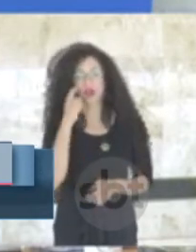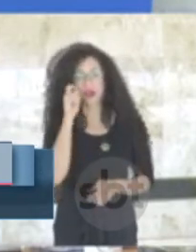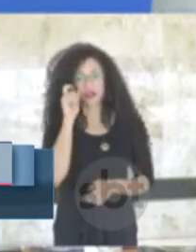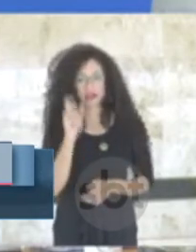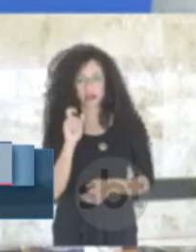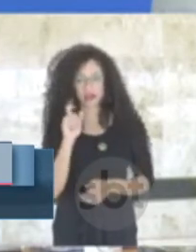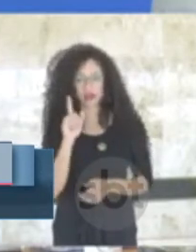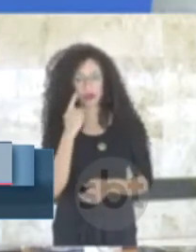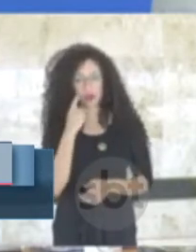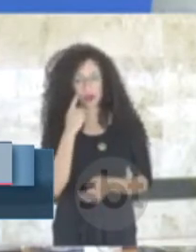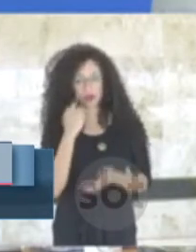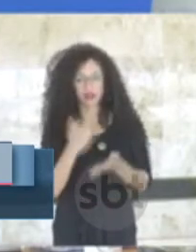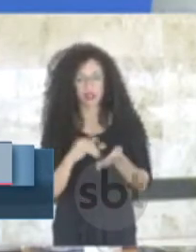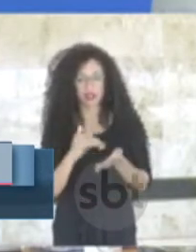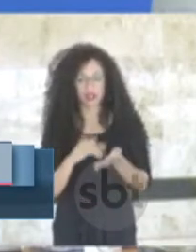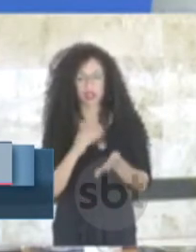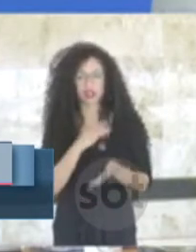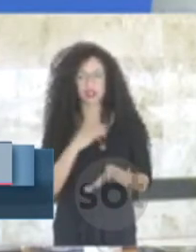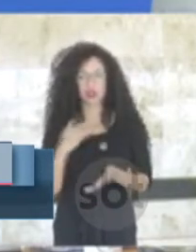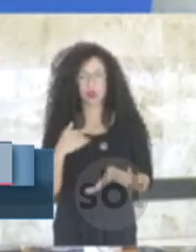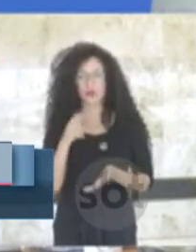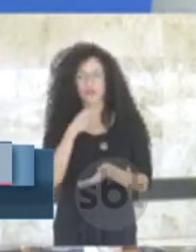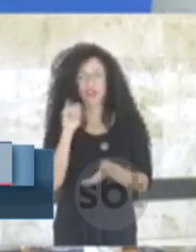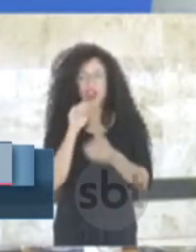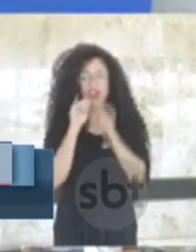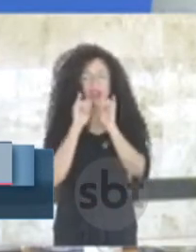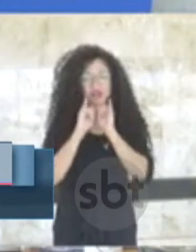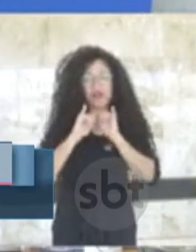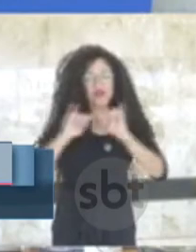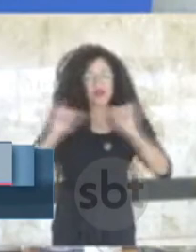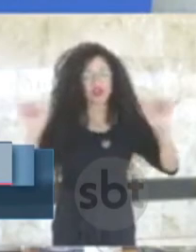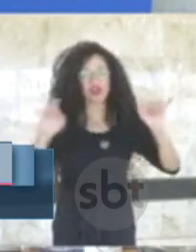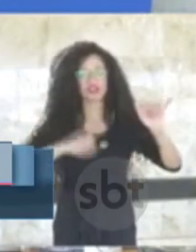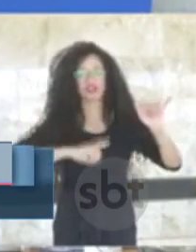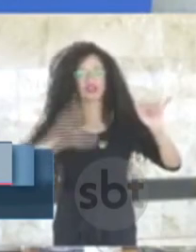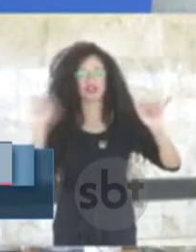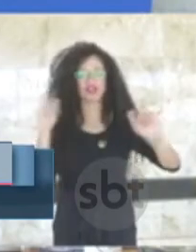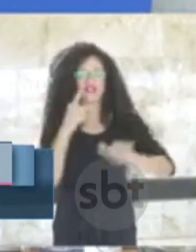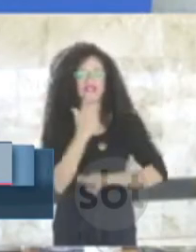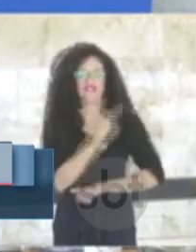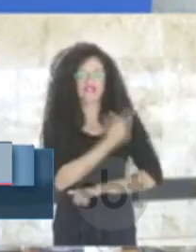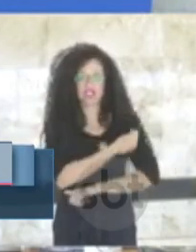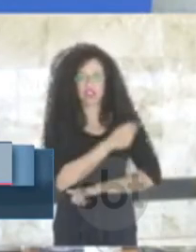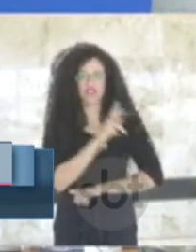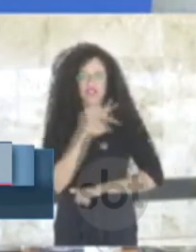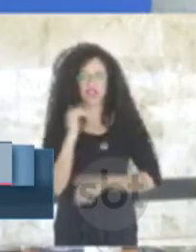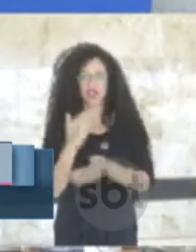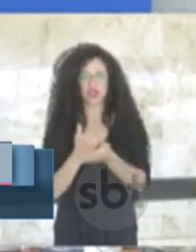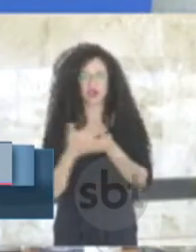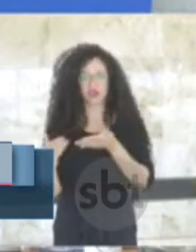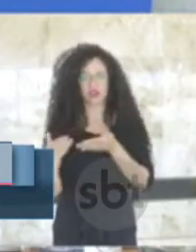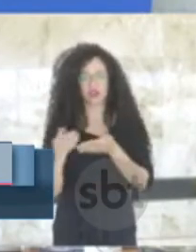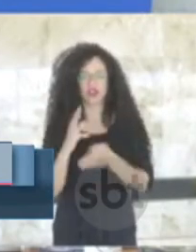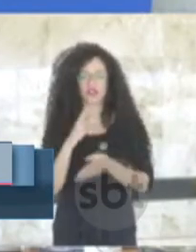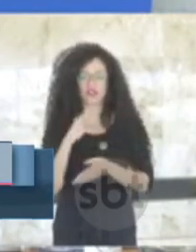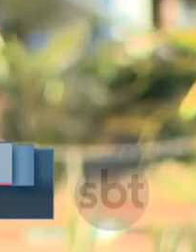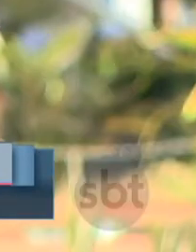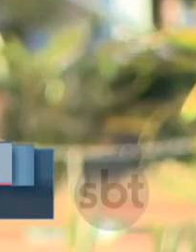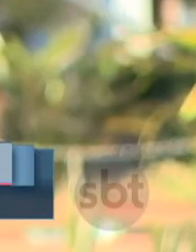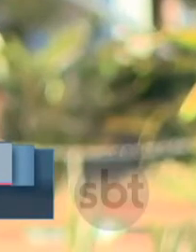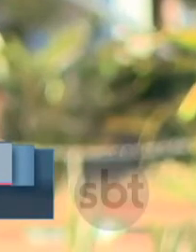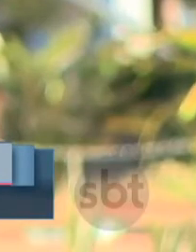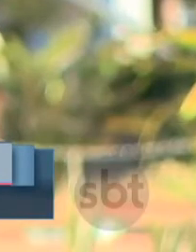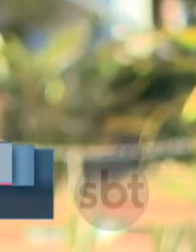A Secretaria de Saúde vai divulgar os dias que essa vacinação começará e será feita sem agendamento.